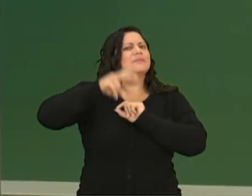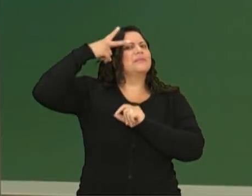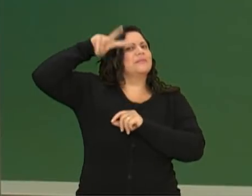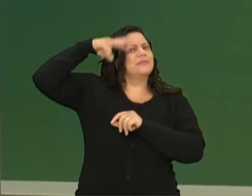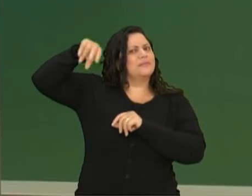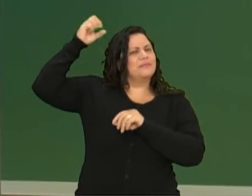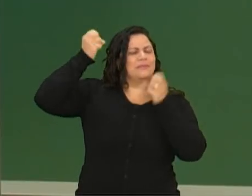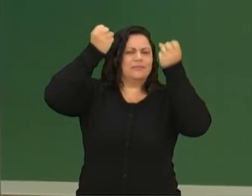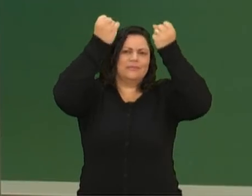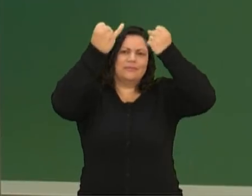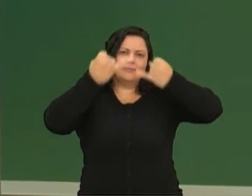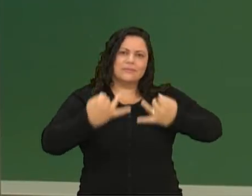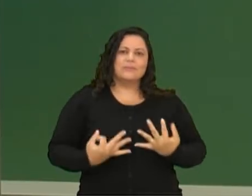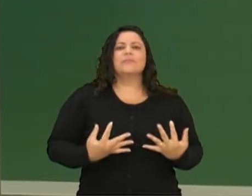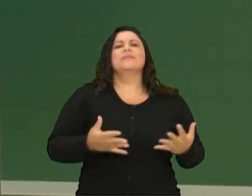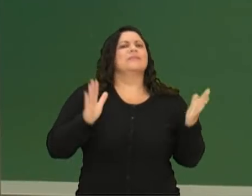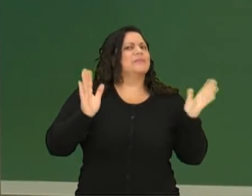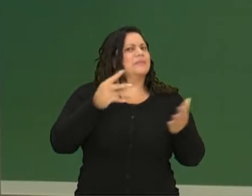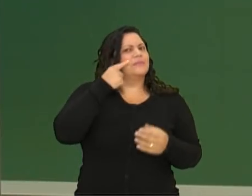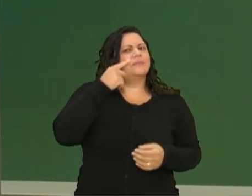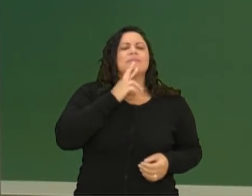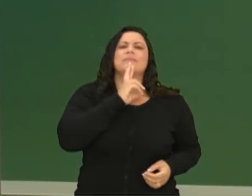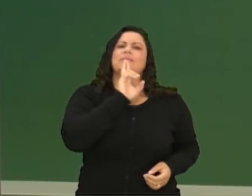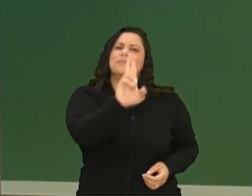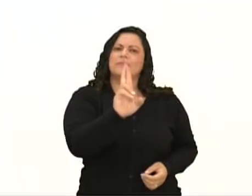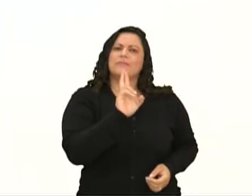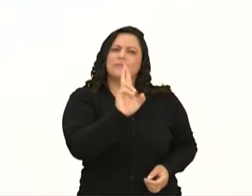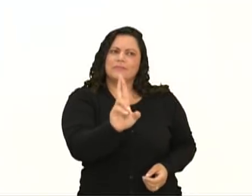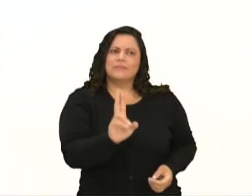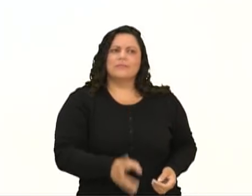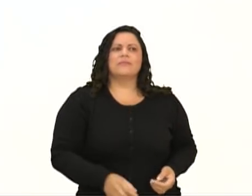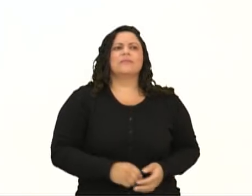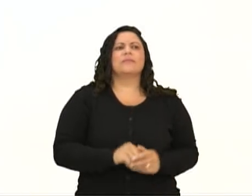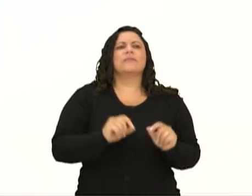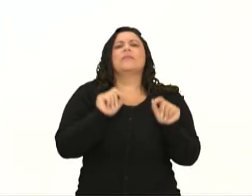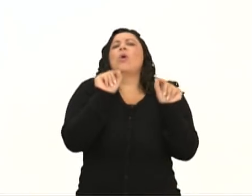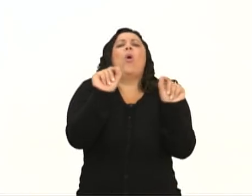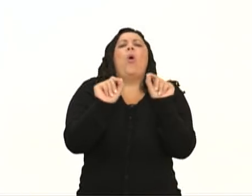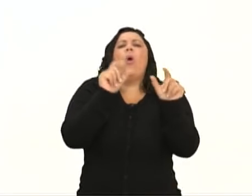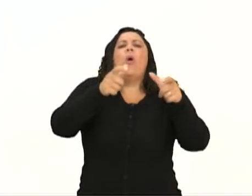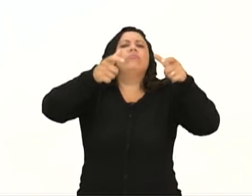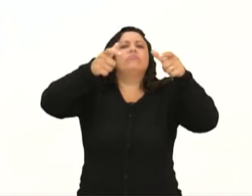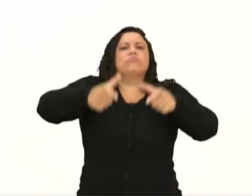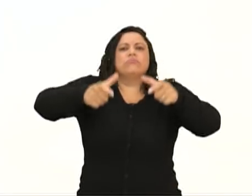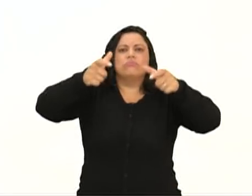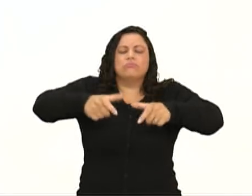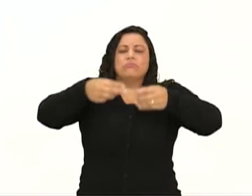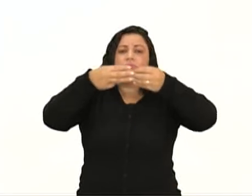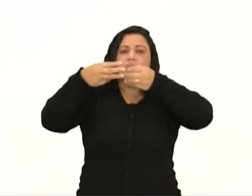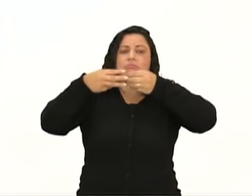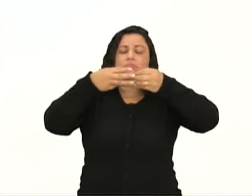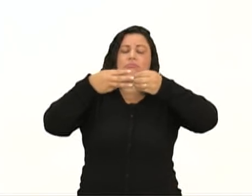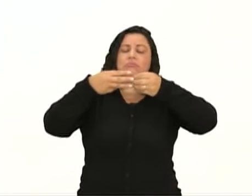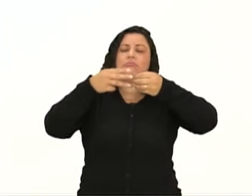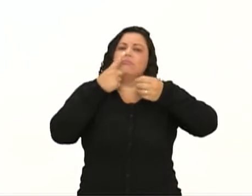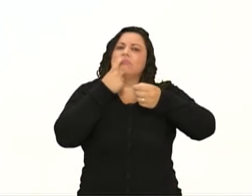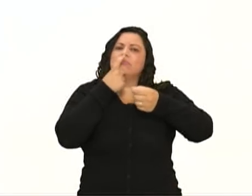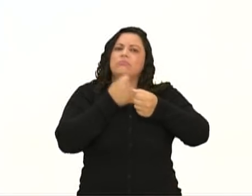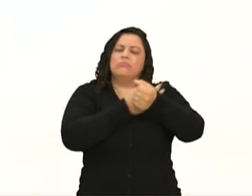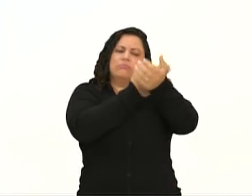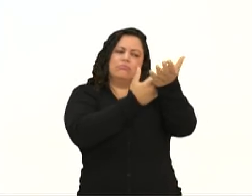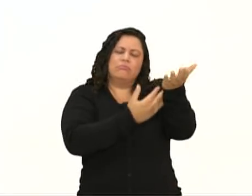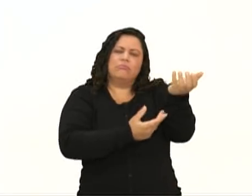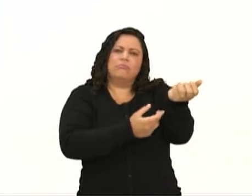viu agora há pouco aqui e responder aí no seu material. Onde as células do sangue são produzidas? Em que parte do